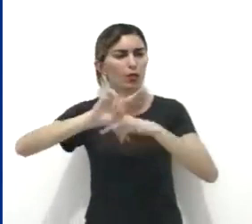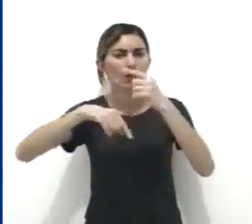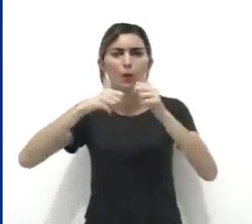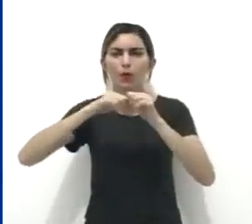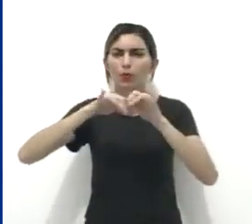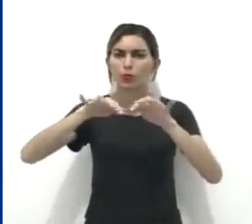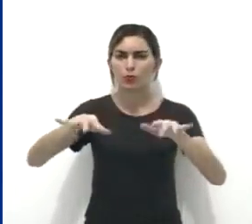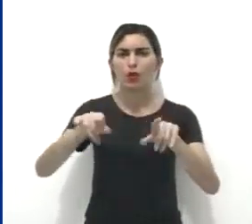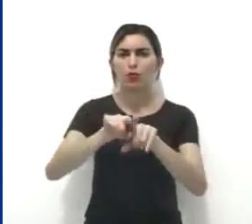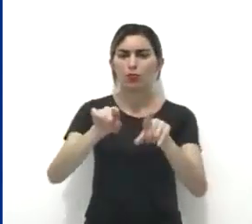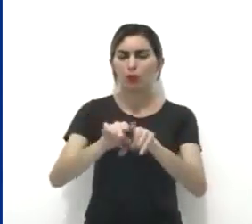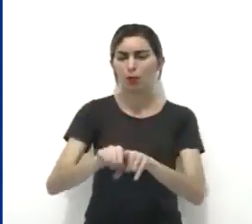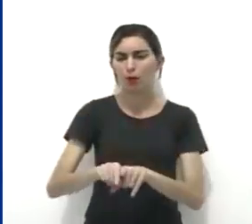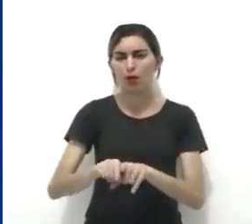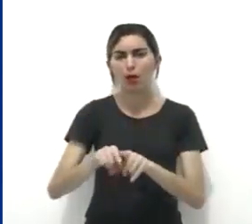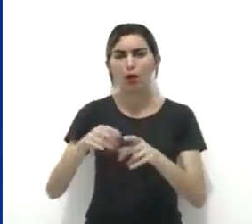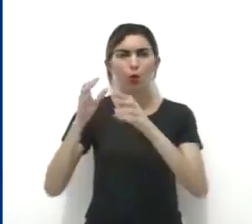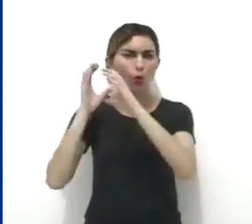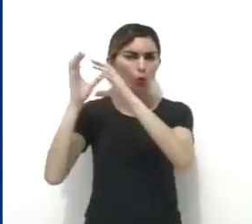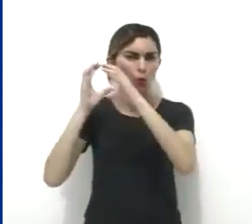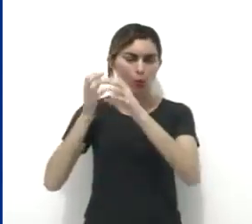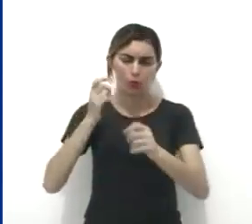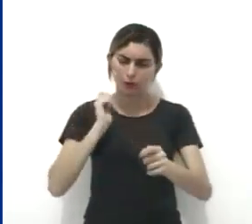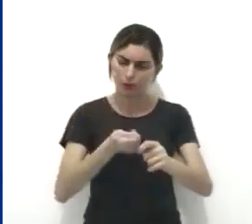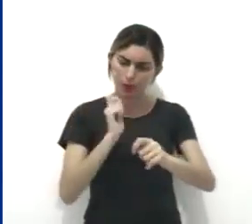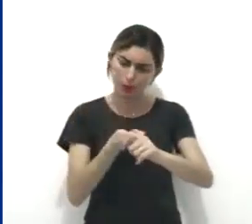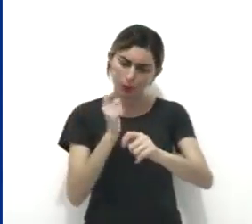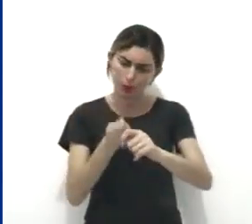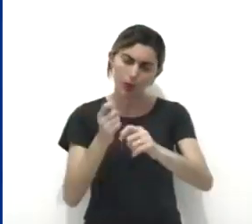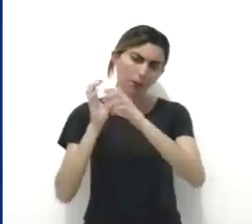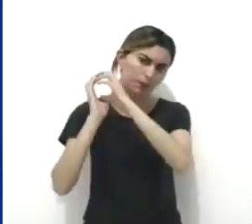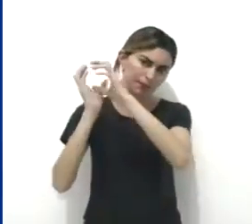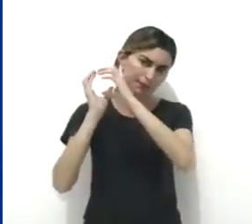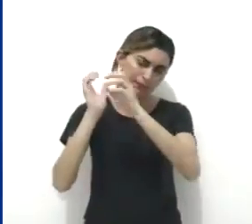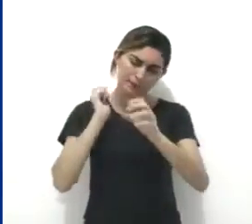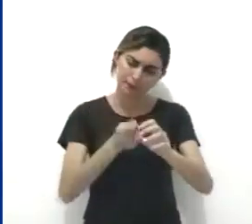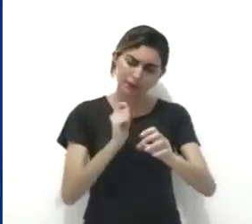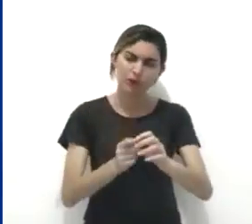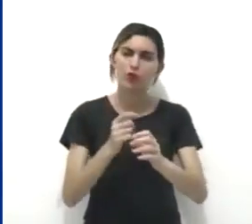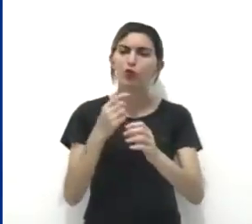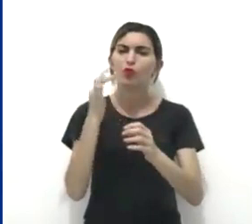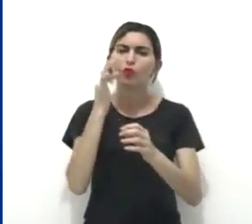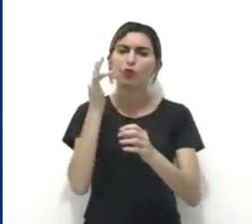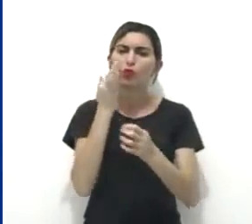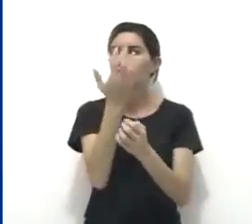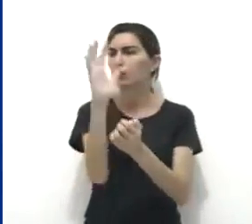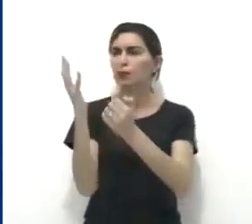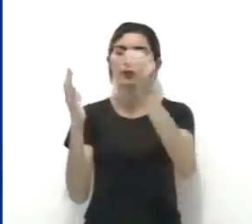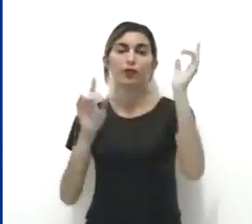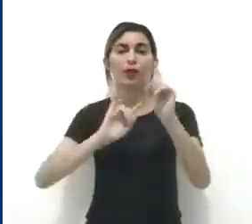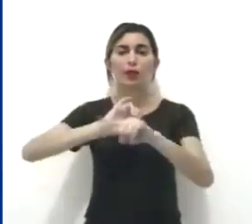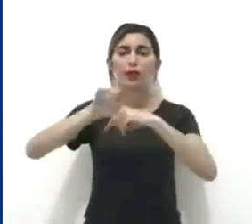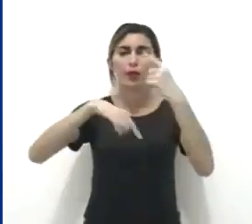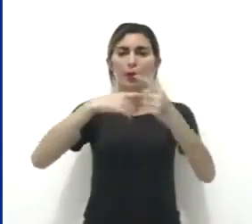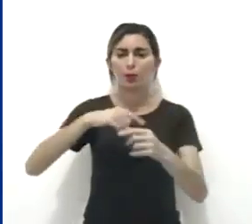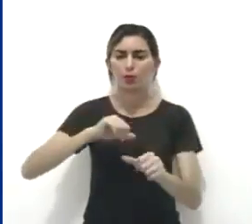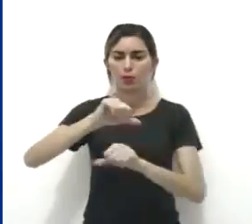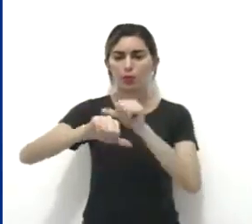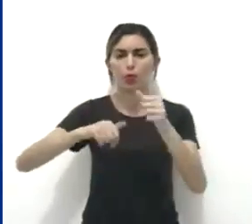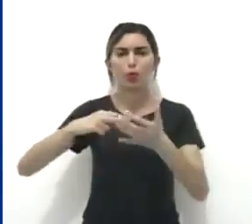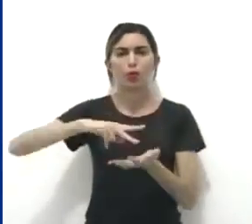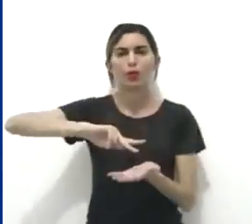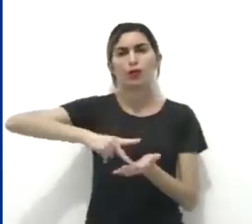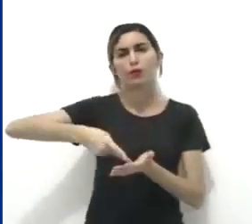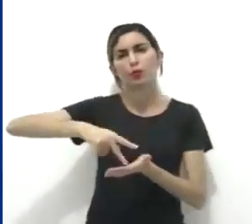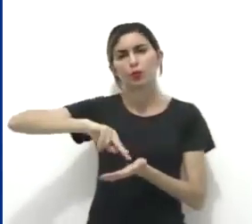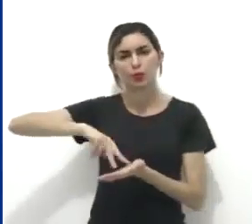origem foi do canto das quebradeiras de coco durante a procura pelo fruto na mata e que só depois se transformou em